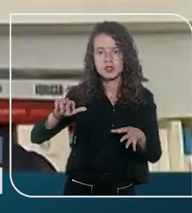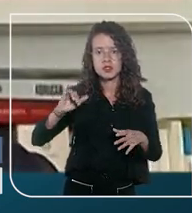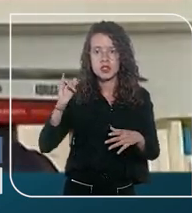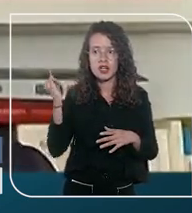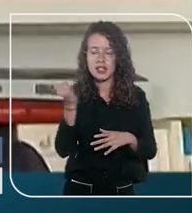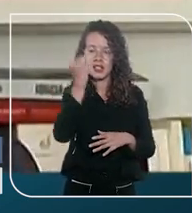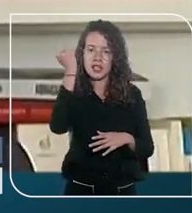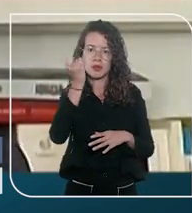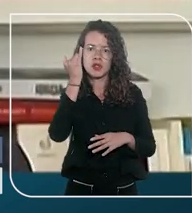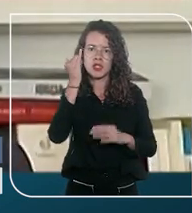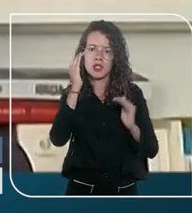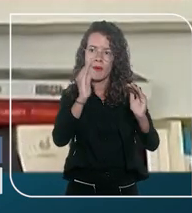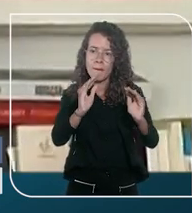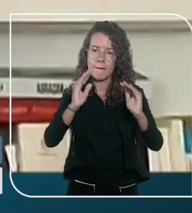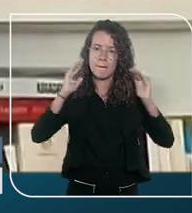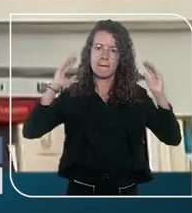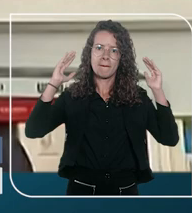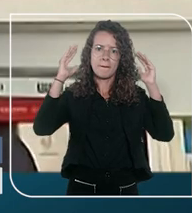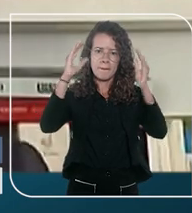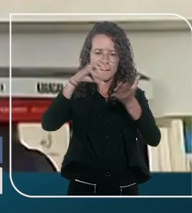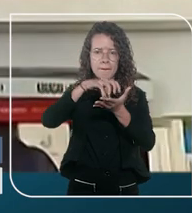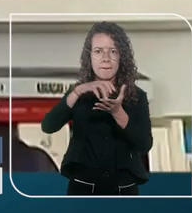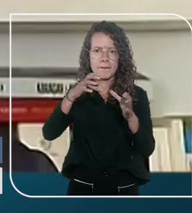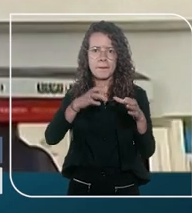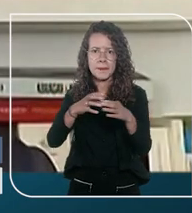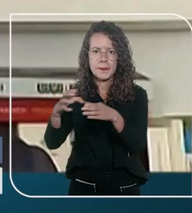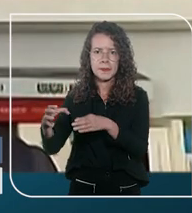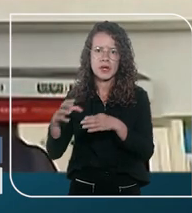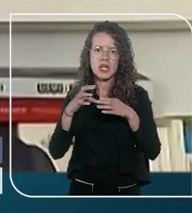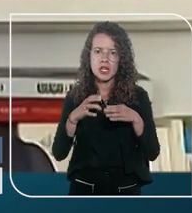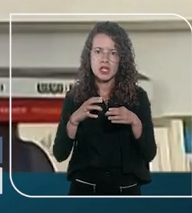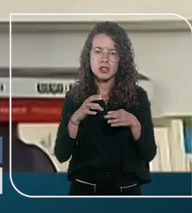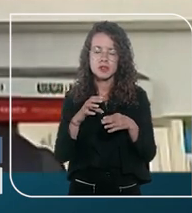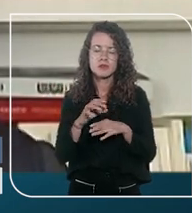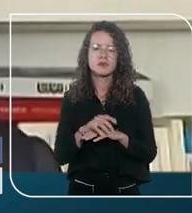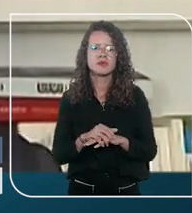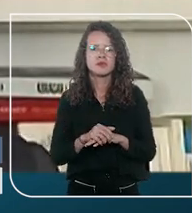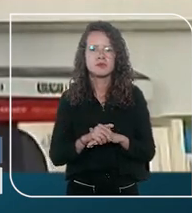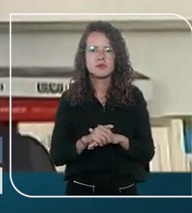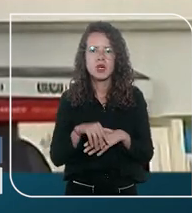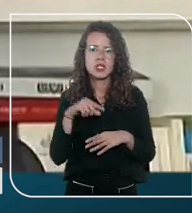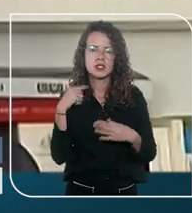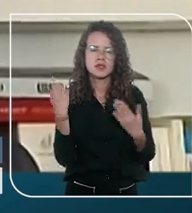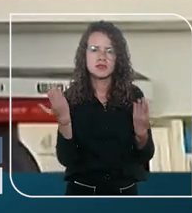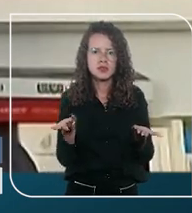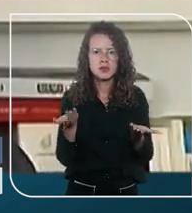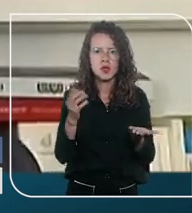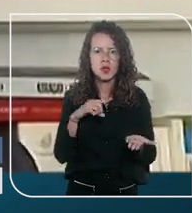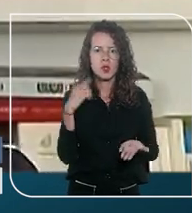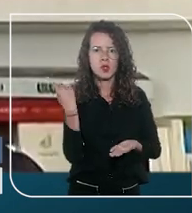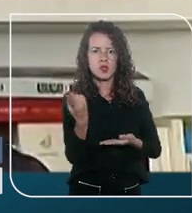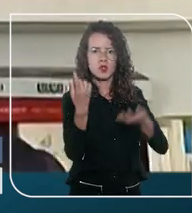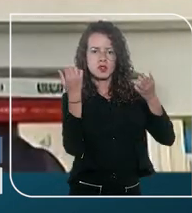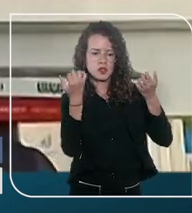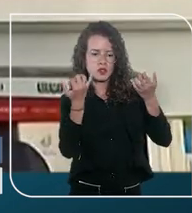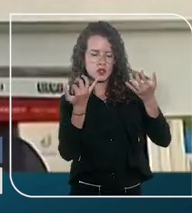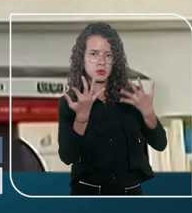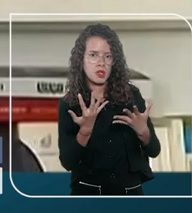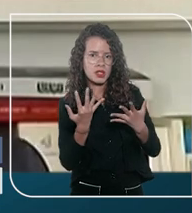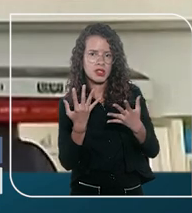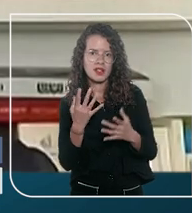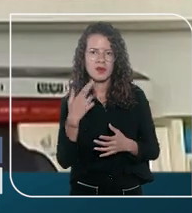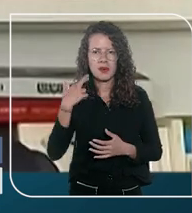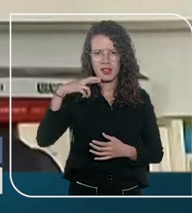significativamente majoritária nos órgãos fracionários, mesmo que não seja pacífica. Então, não dá para você falar que uma decisão monocrática